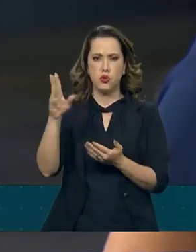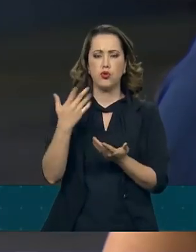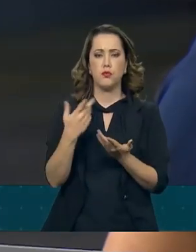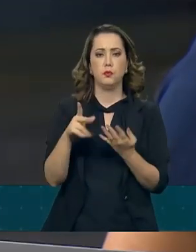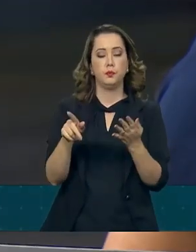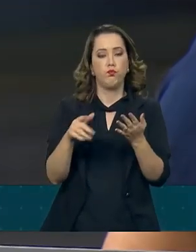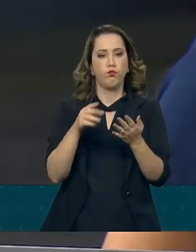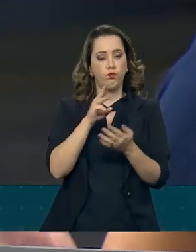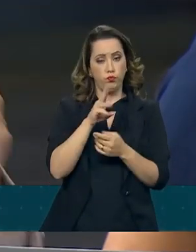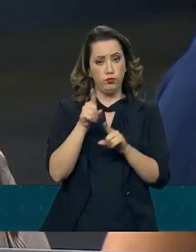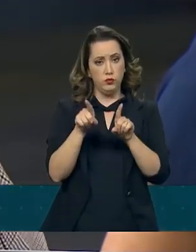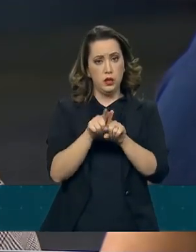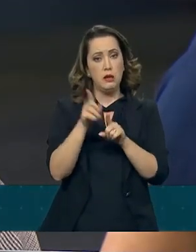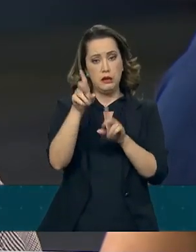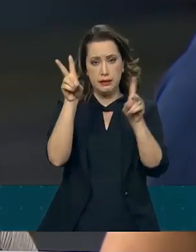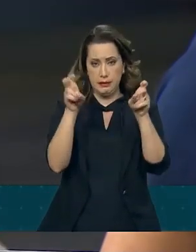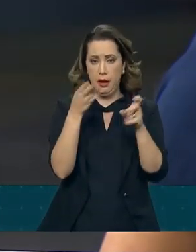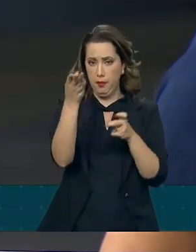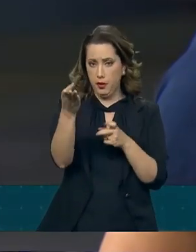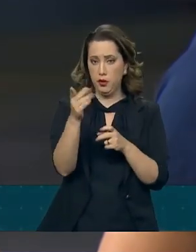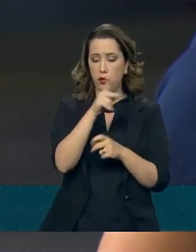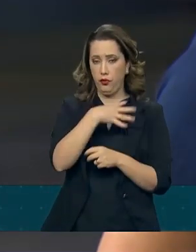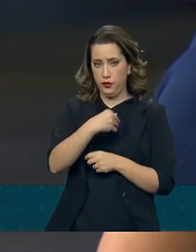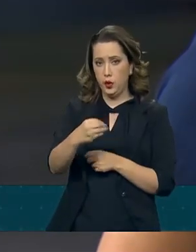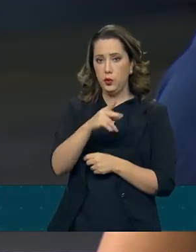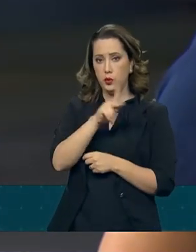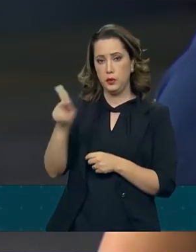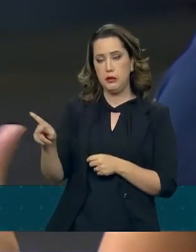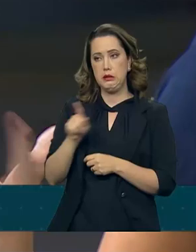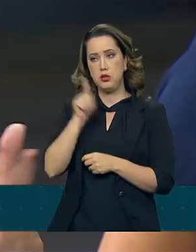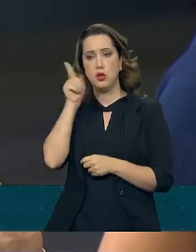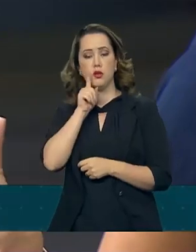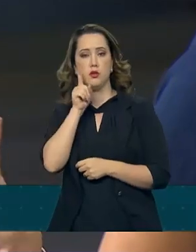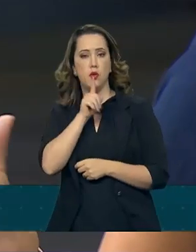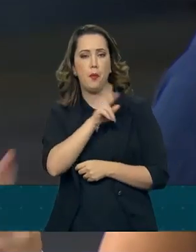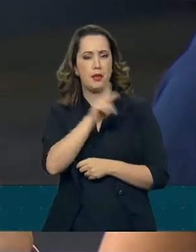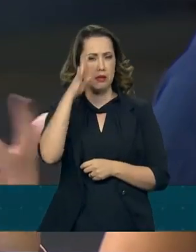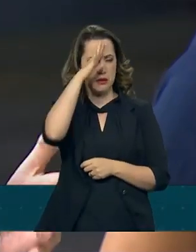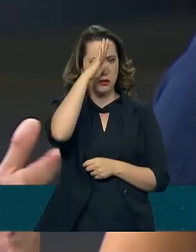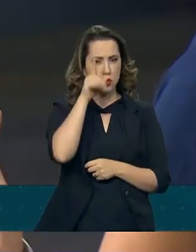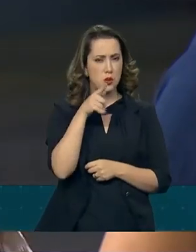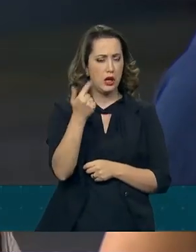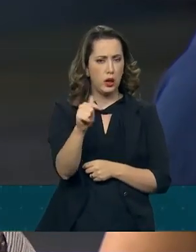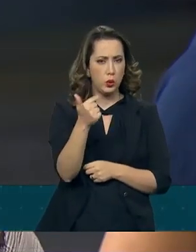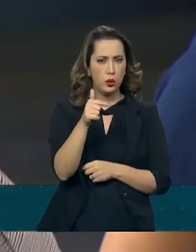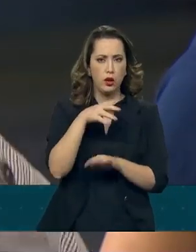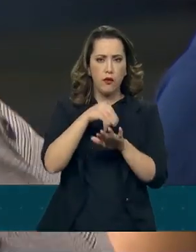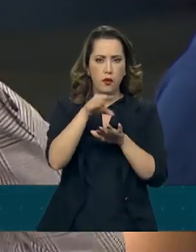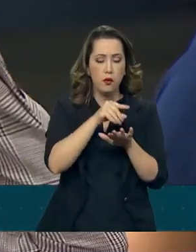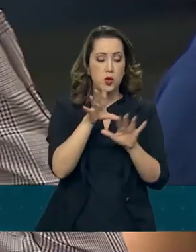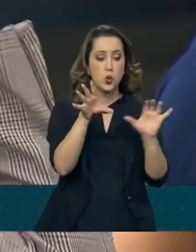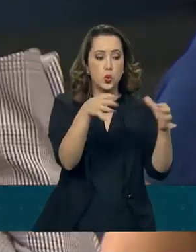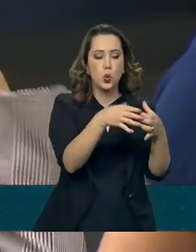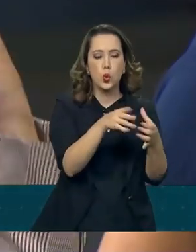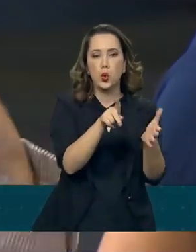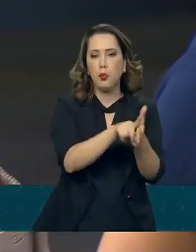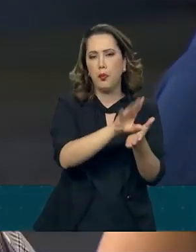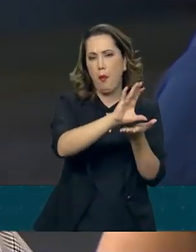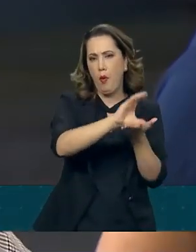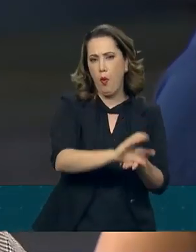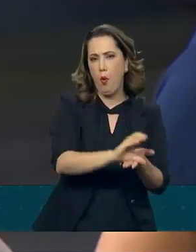comentou então que o presidente não tem é mais informações neto dos senadores daquela comissão